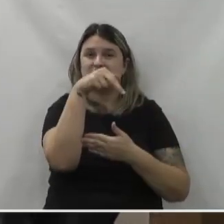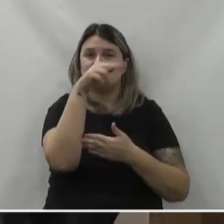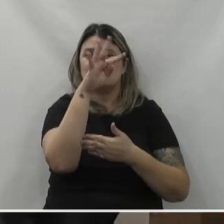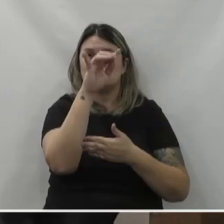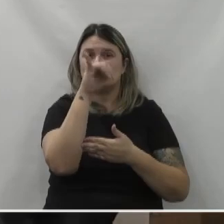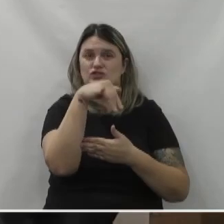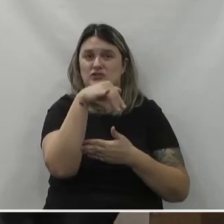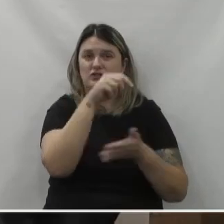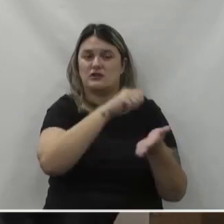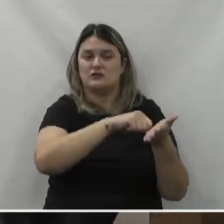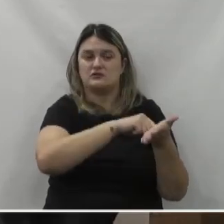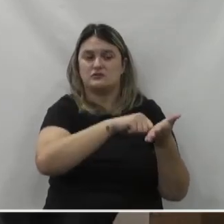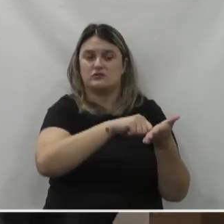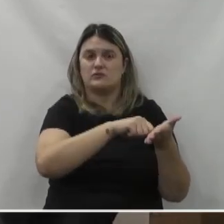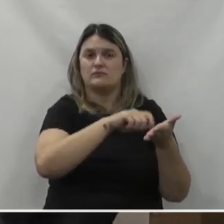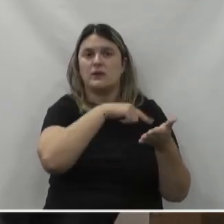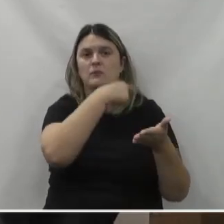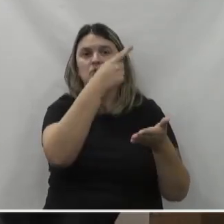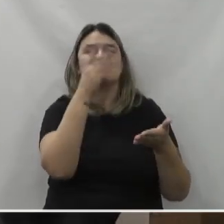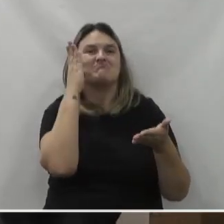dezembro. Aí veio